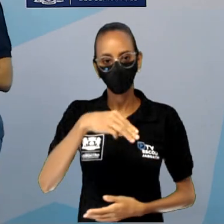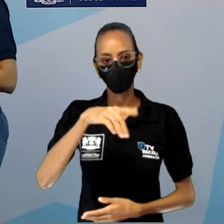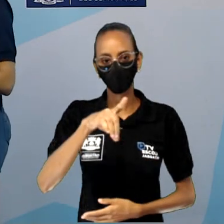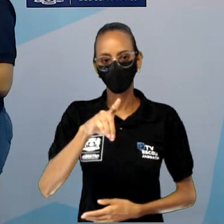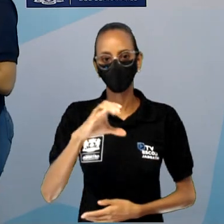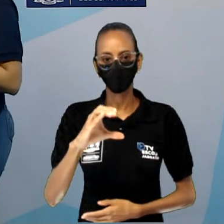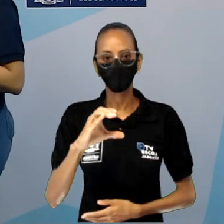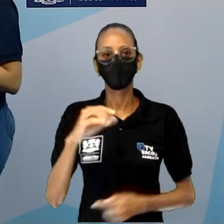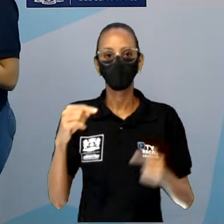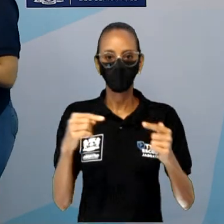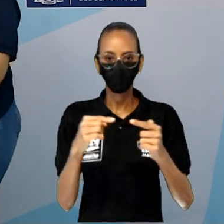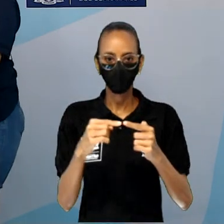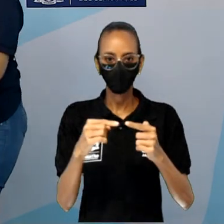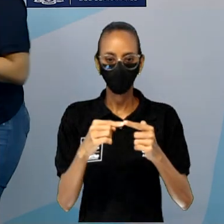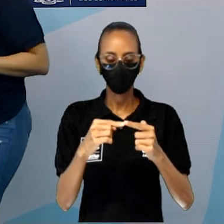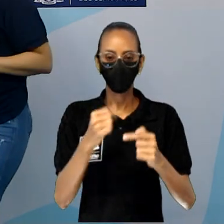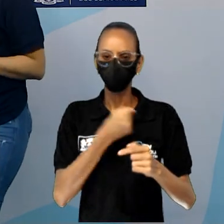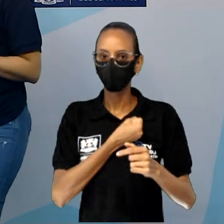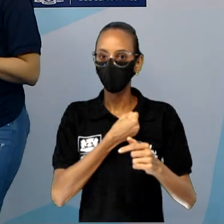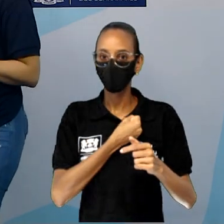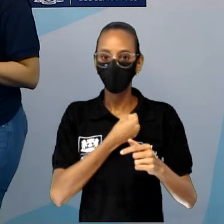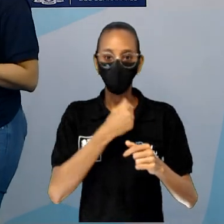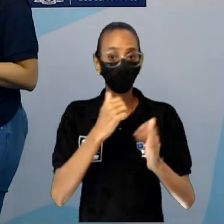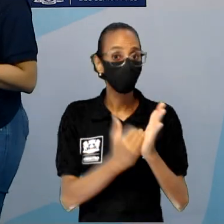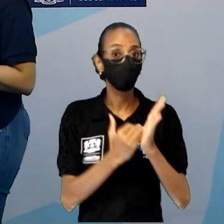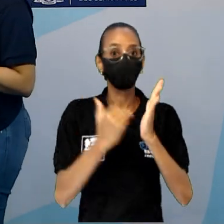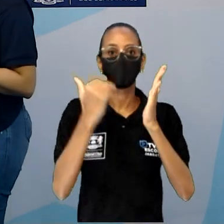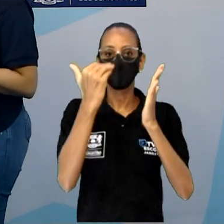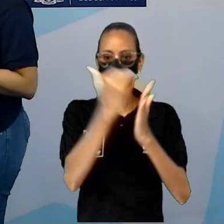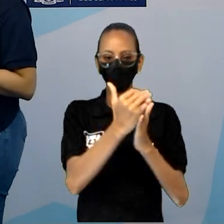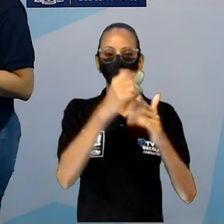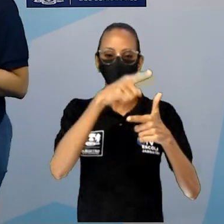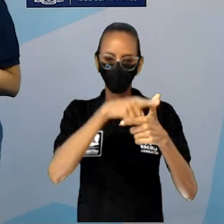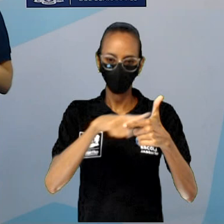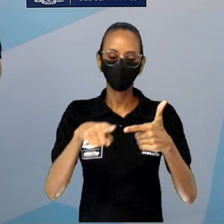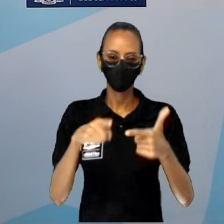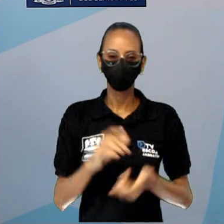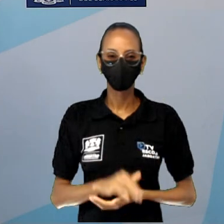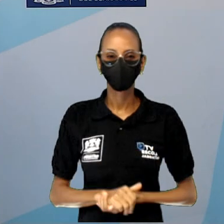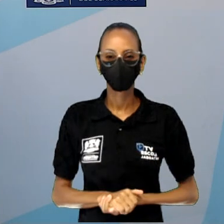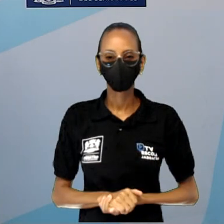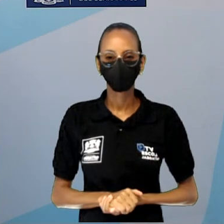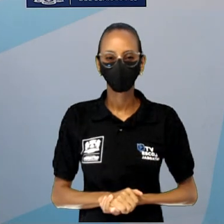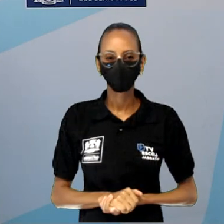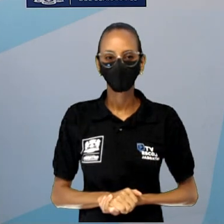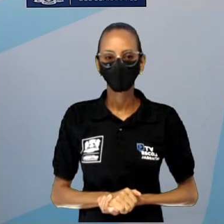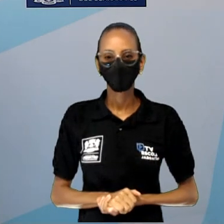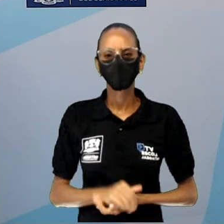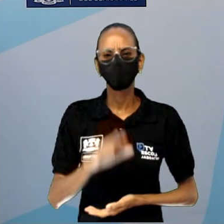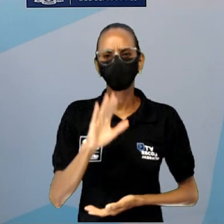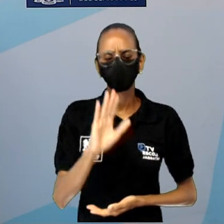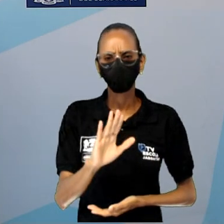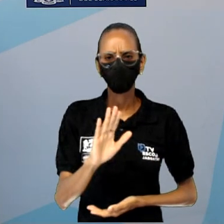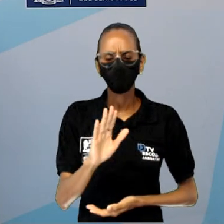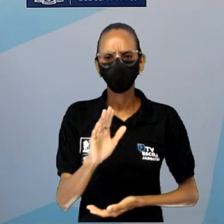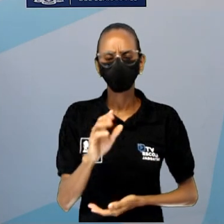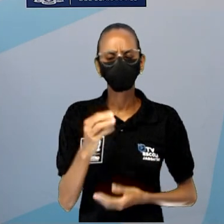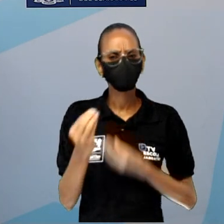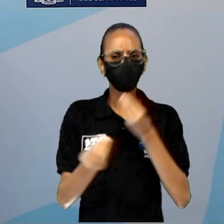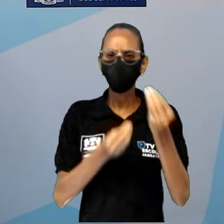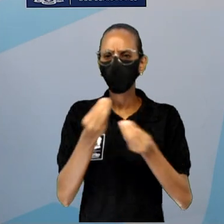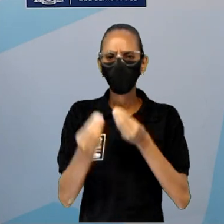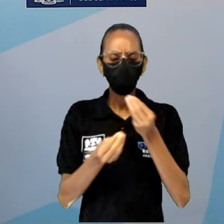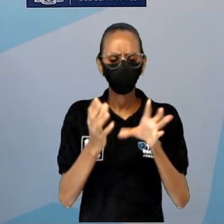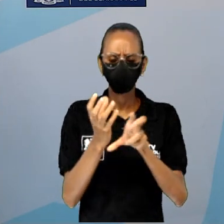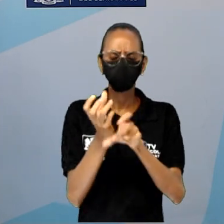mesmo tempo, tá certo? Então, aí a gente vai ter essa observação. Como que a gente faz para calcular o